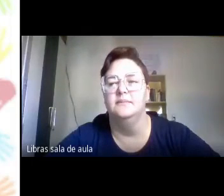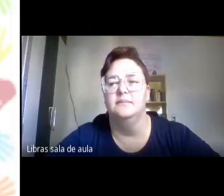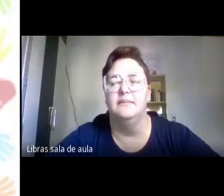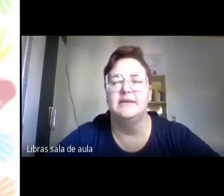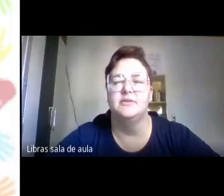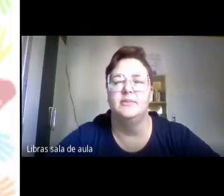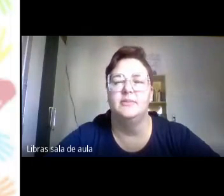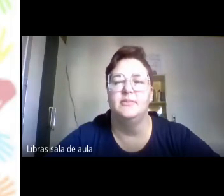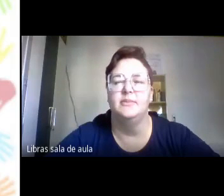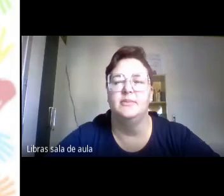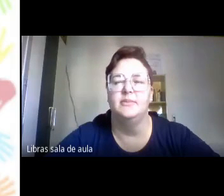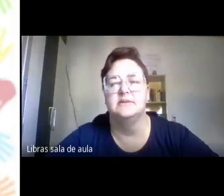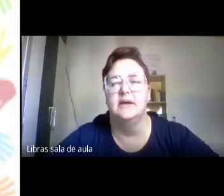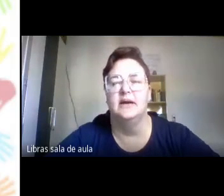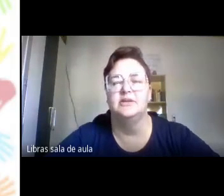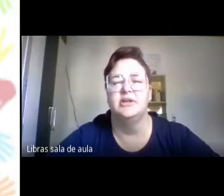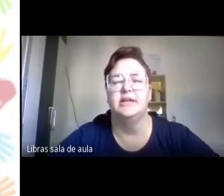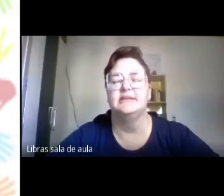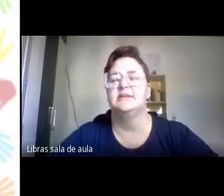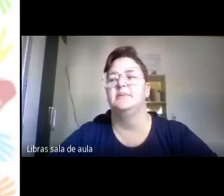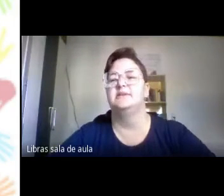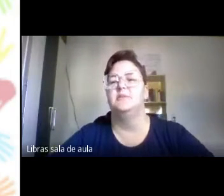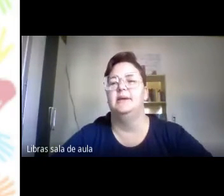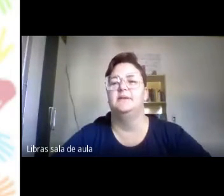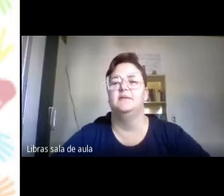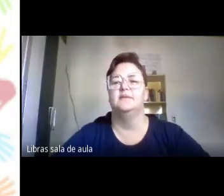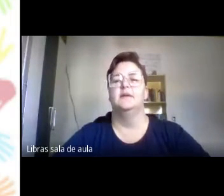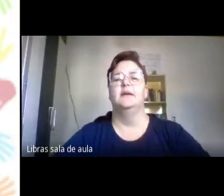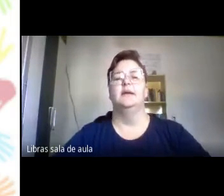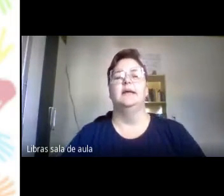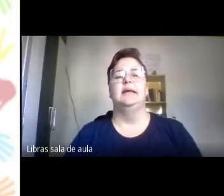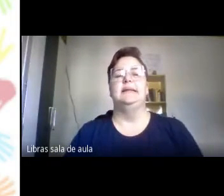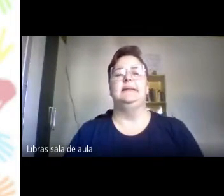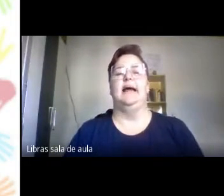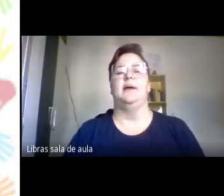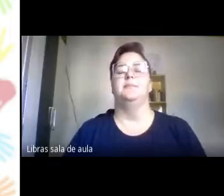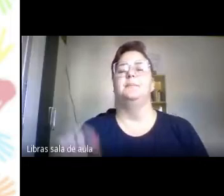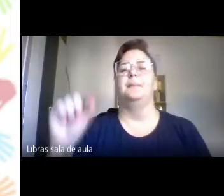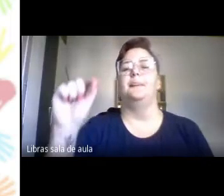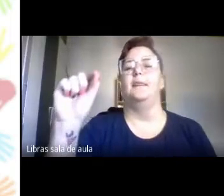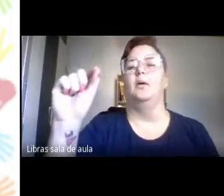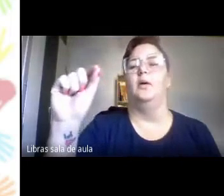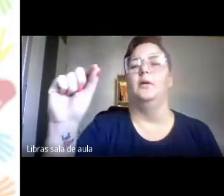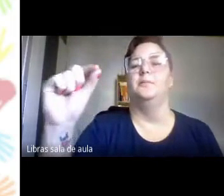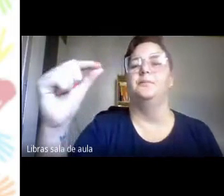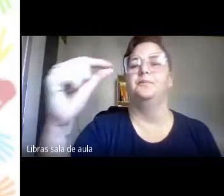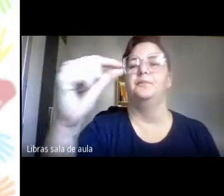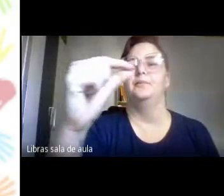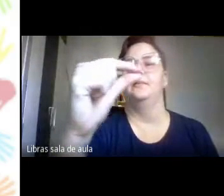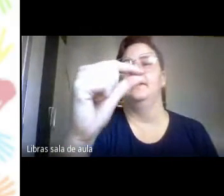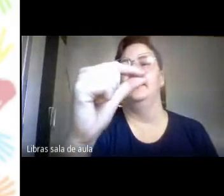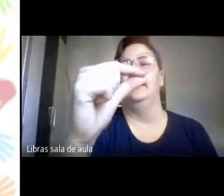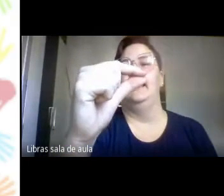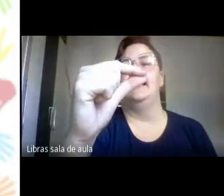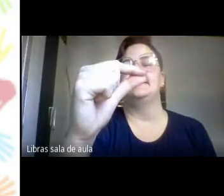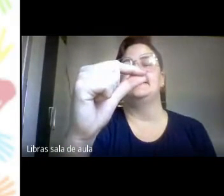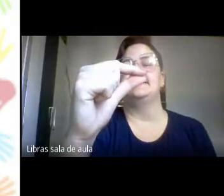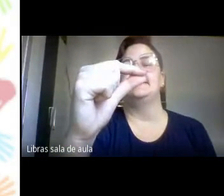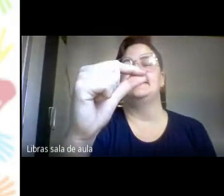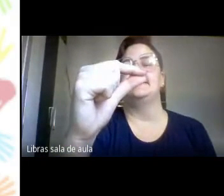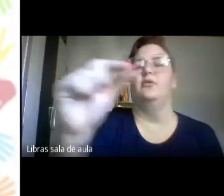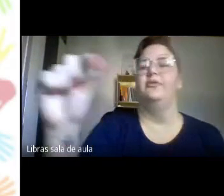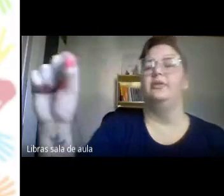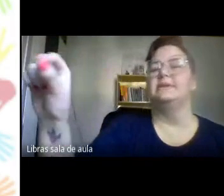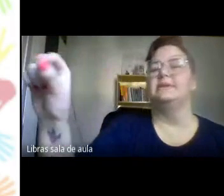Sim? Mais ou menos? A Ângela está dizendo mais ou menos. Tá. Ó. Esta